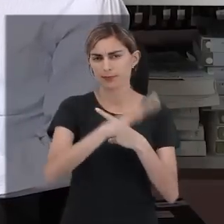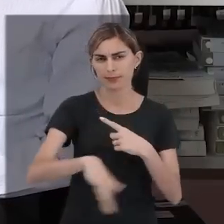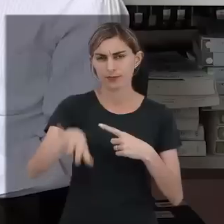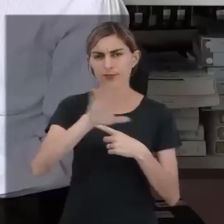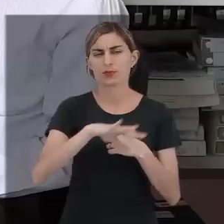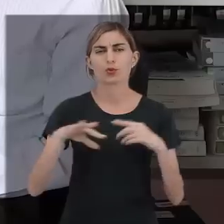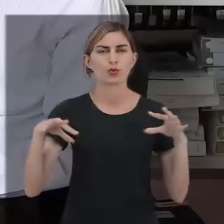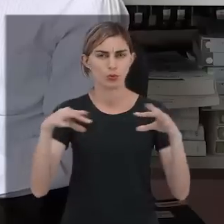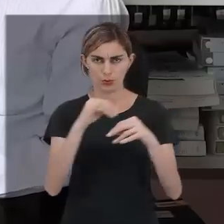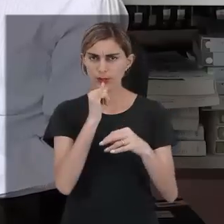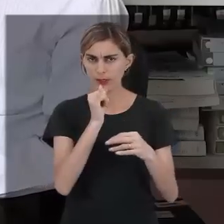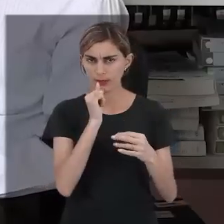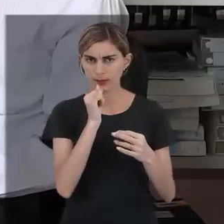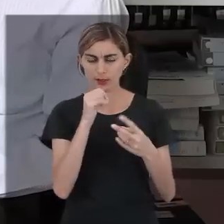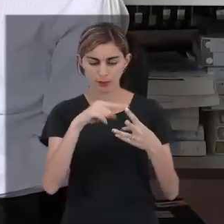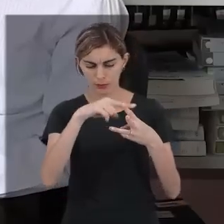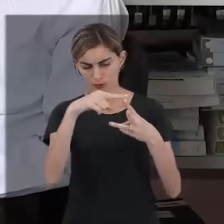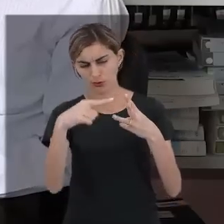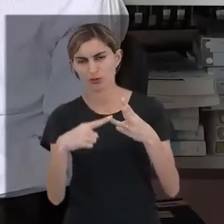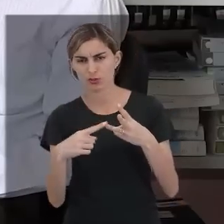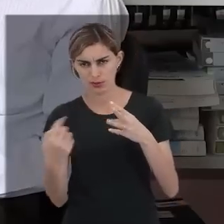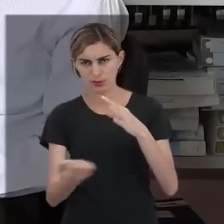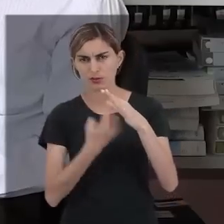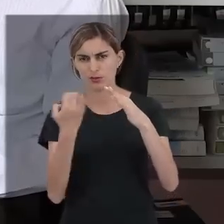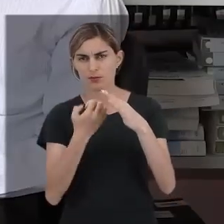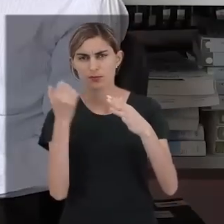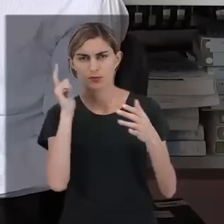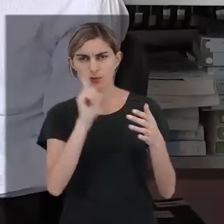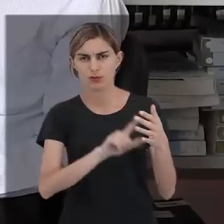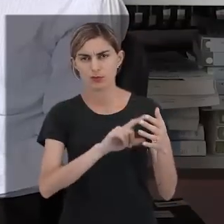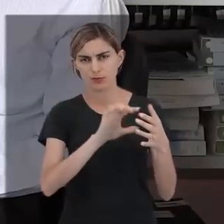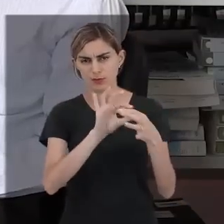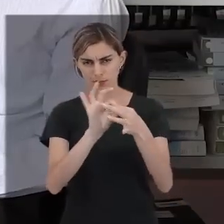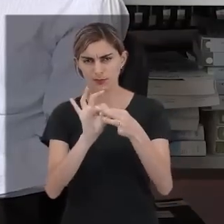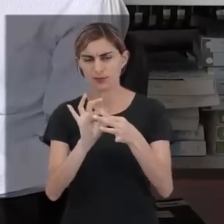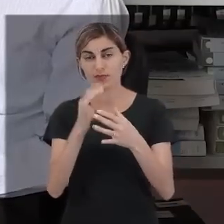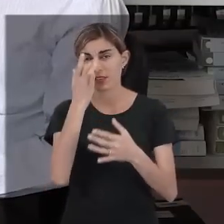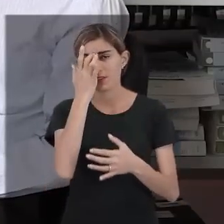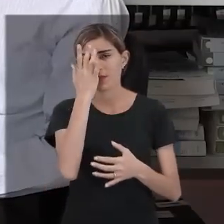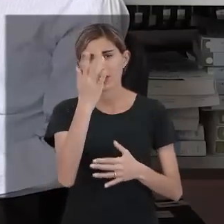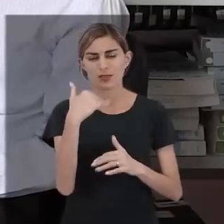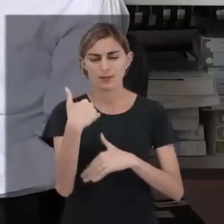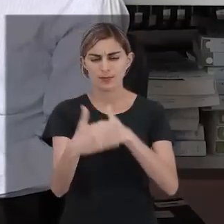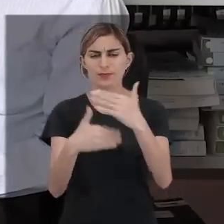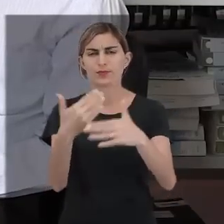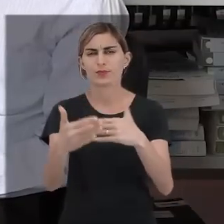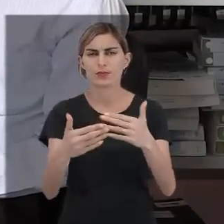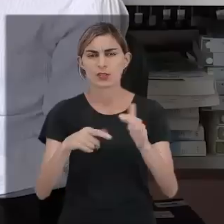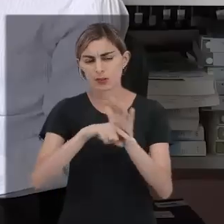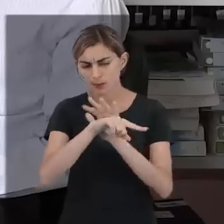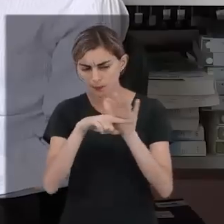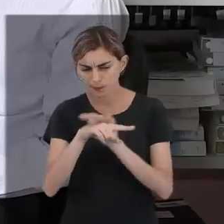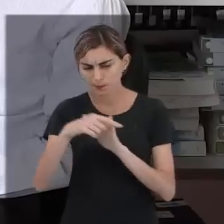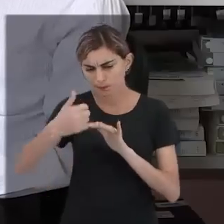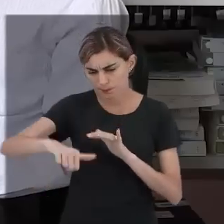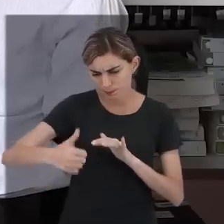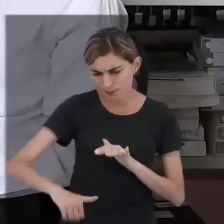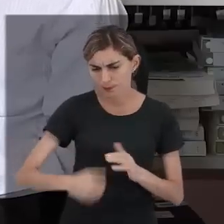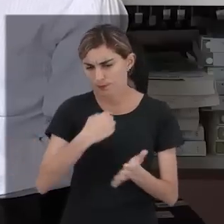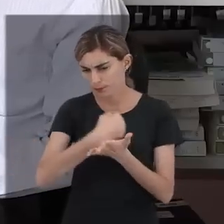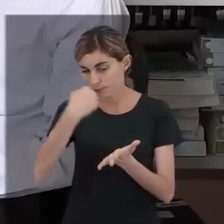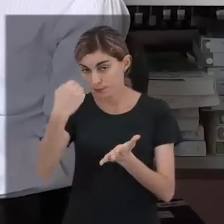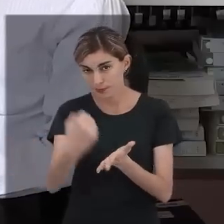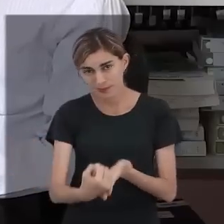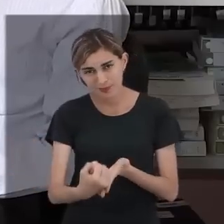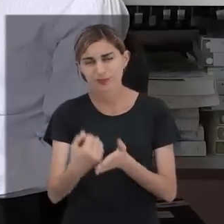estou dando um exemplo aqui dessas três. A empresa que consegue integrar, ela facilita o quê? O processo de auditoria, tanto de